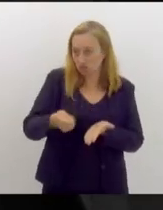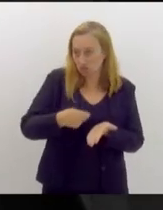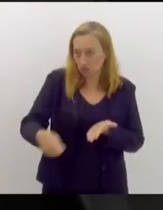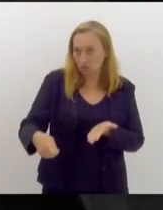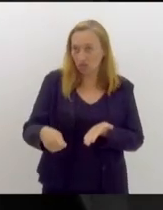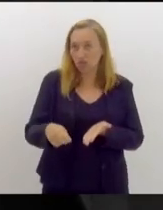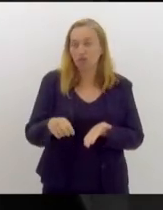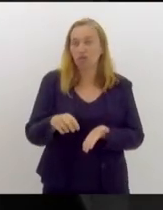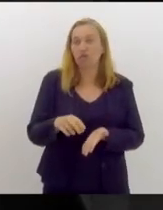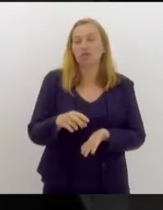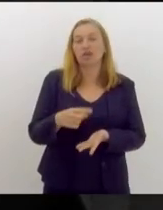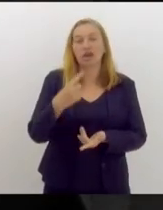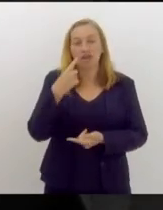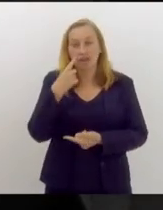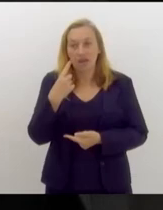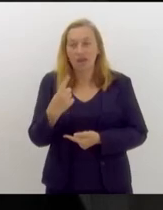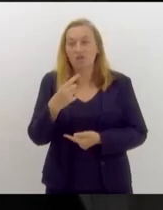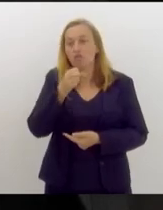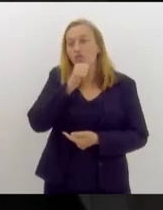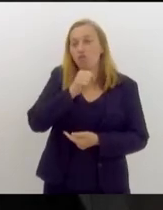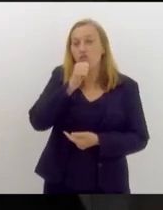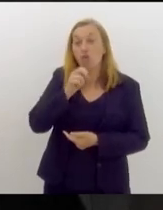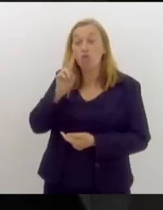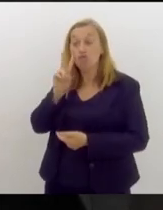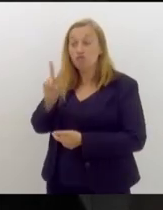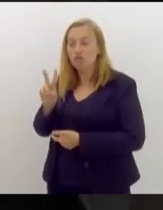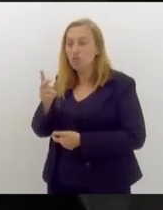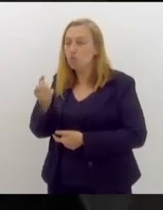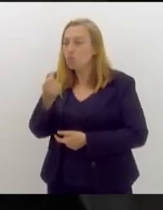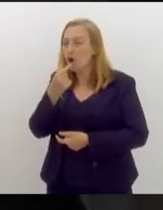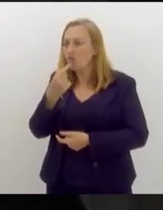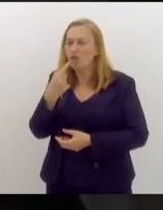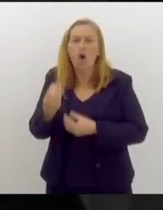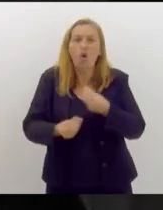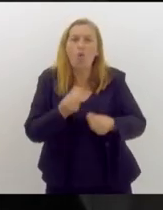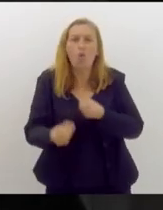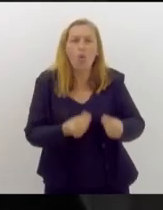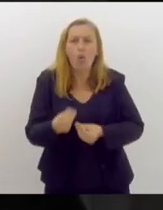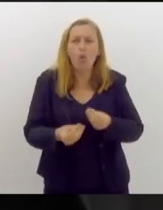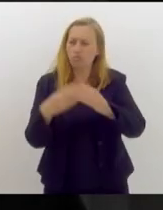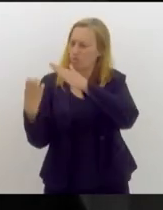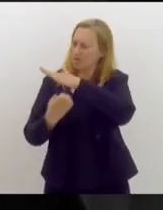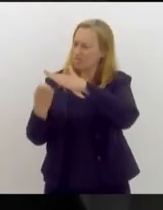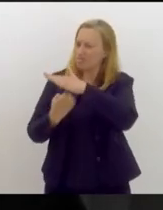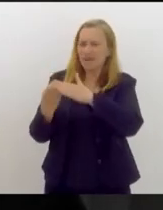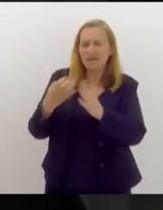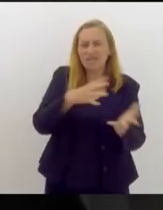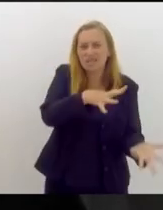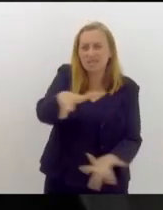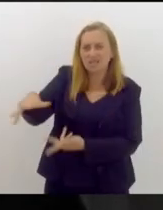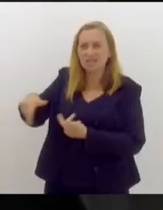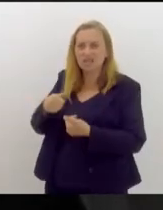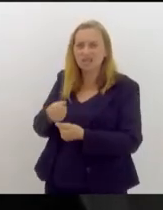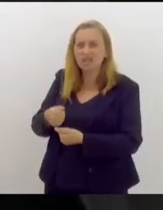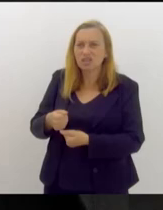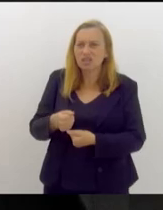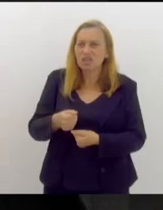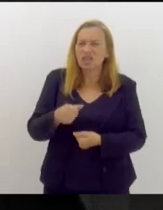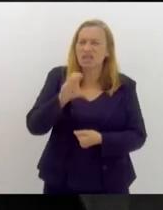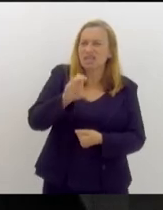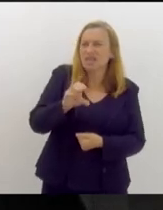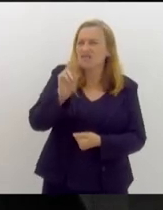o vovó viu a uva como é que uma empresa internacional uma duas a